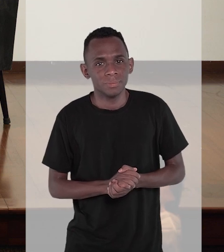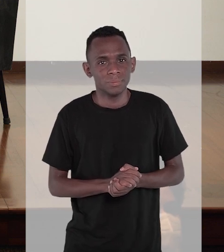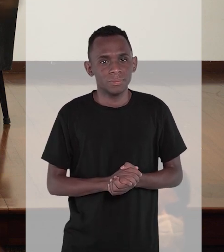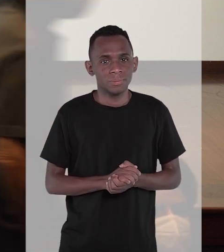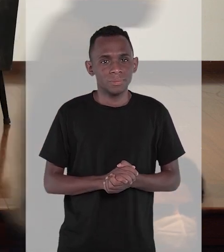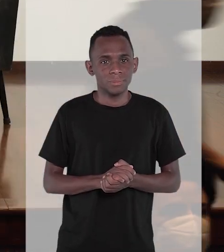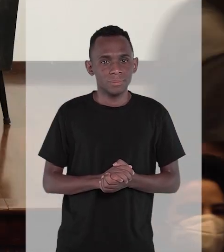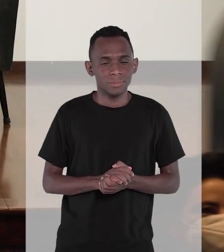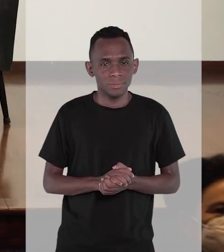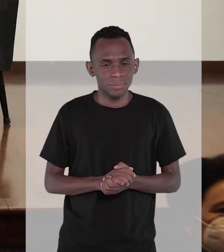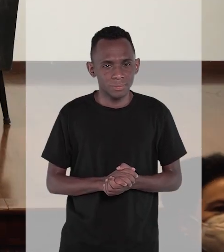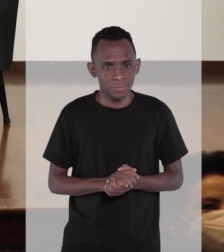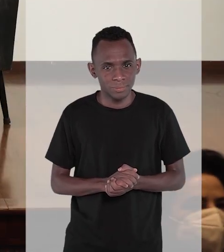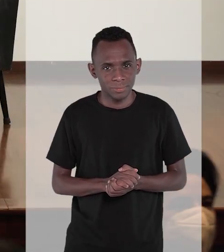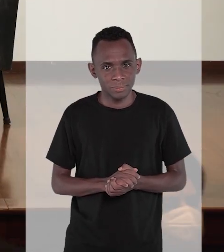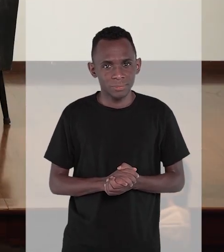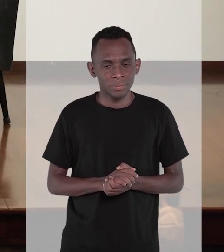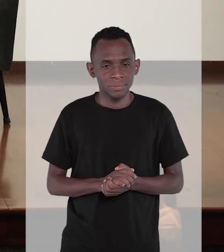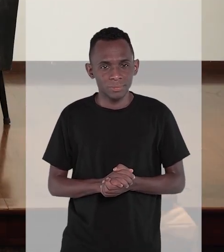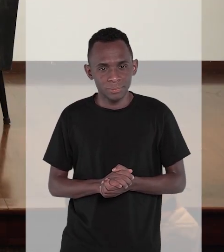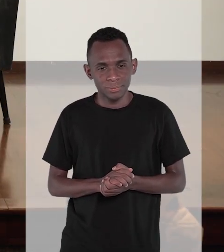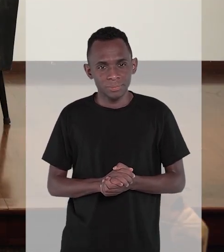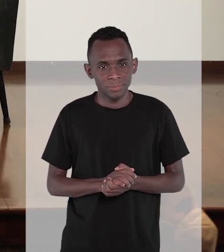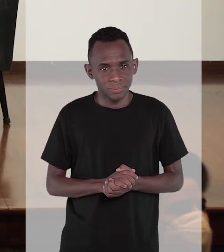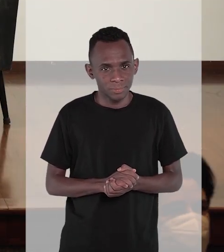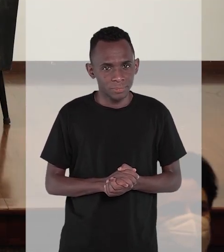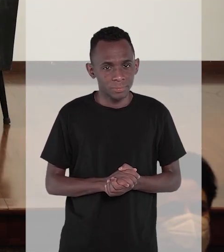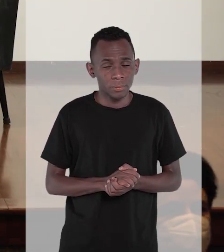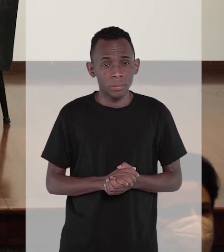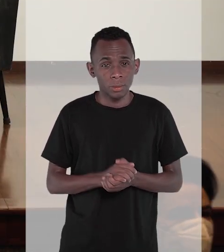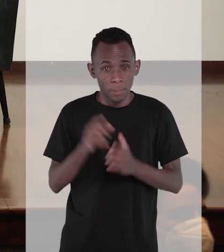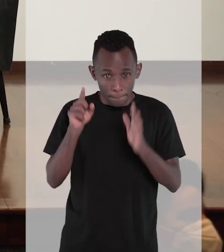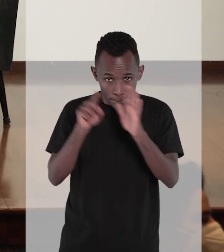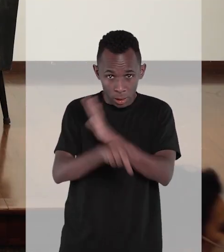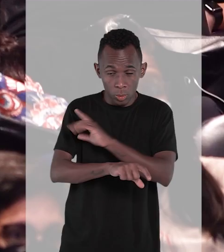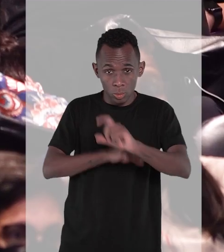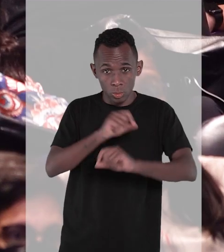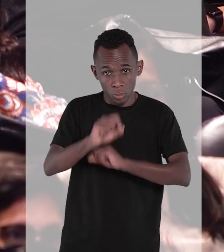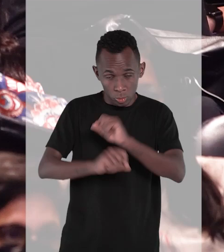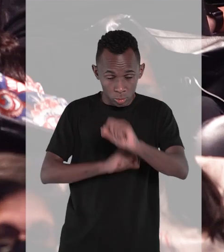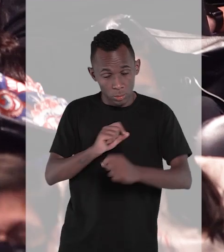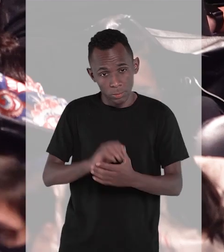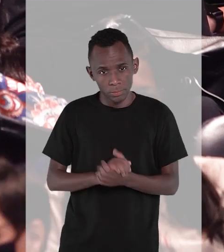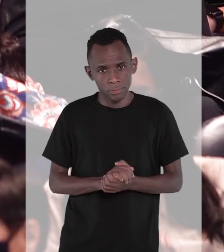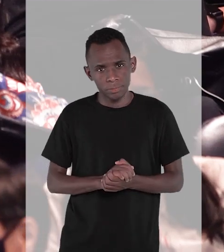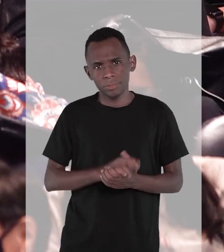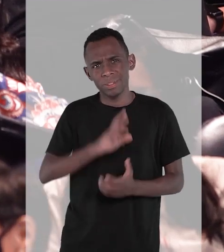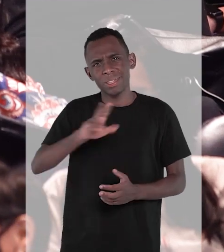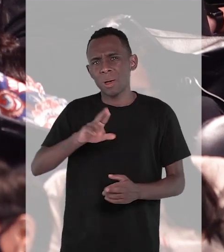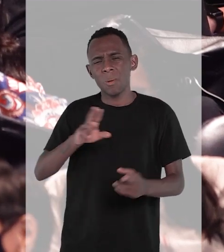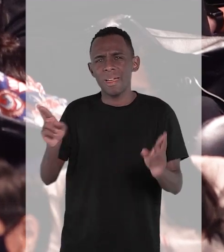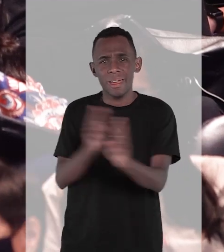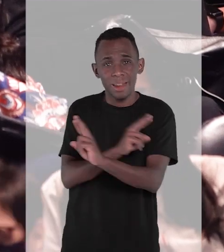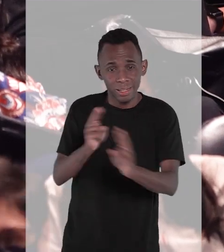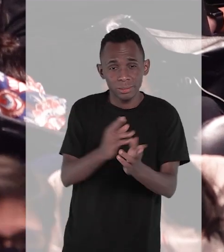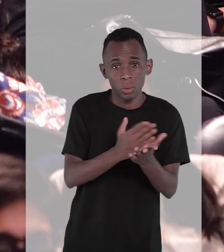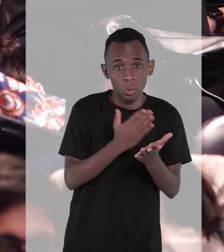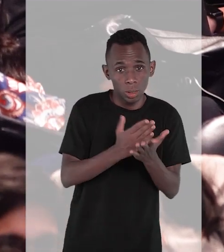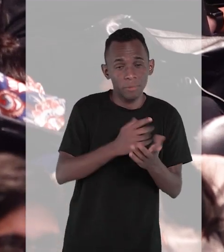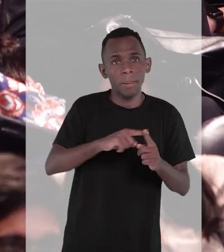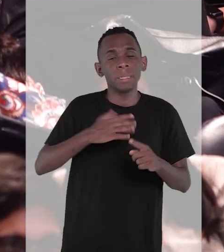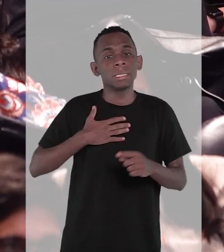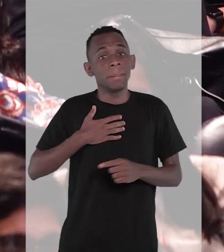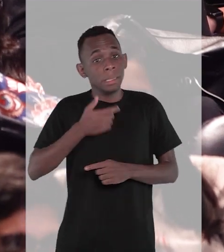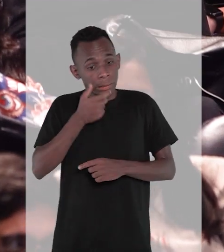querido. ingrato. É Vécio Zélia, boa Carlos noite, está de tudo bem? Minas. Tudo bem? Muito obrigado. Eu quero fazer uma pergunta para você que não tem nada a ver diretamente